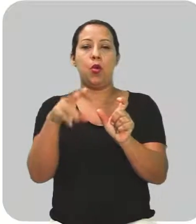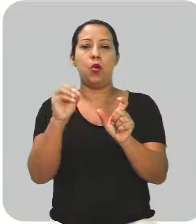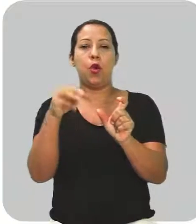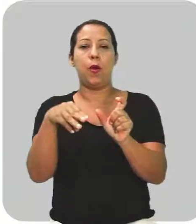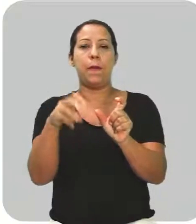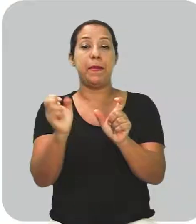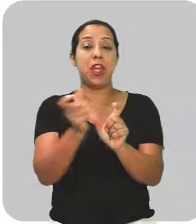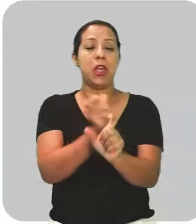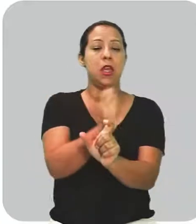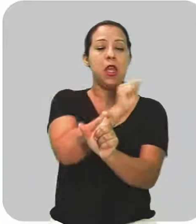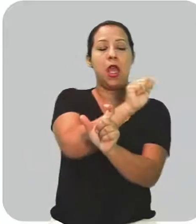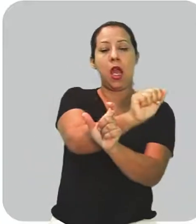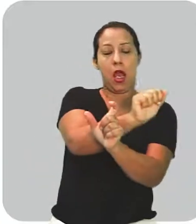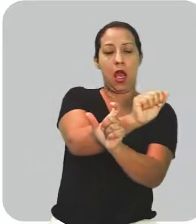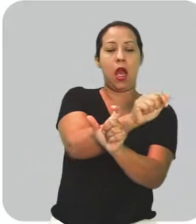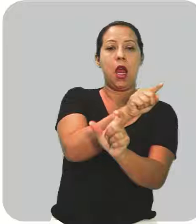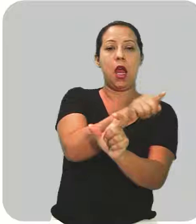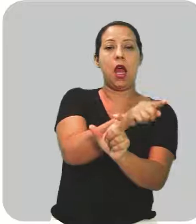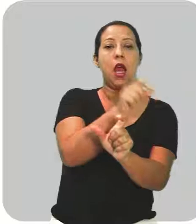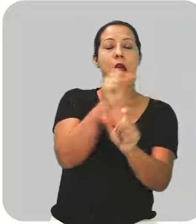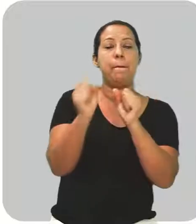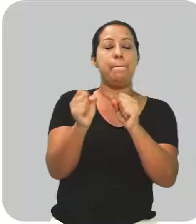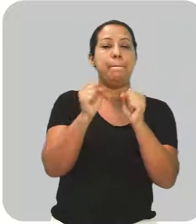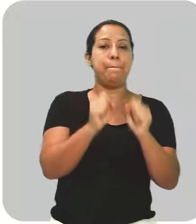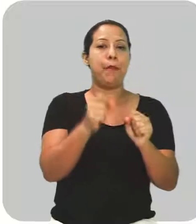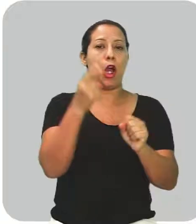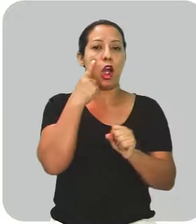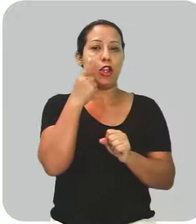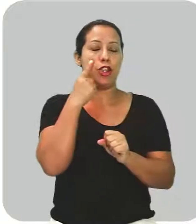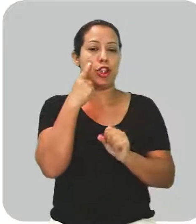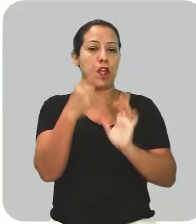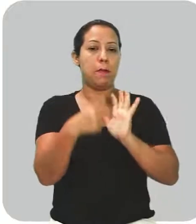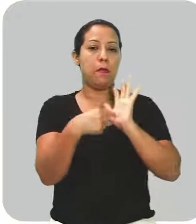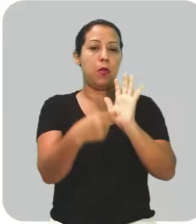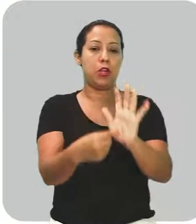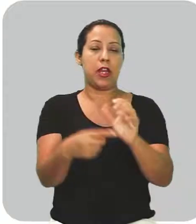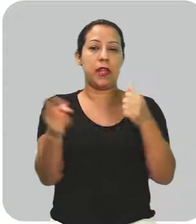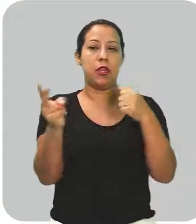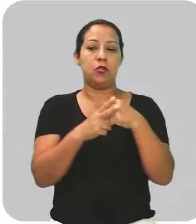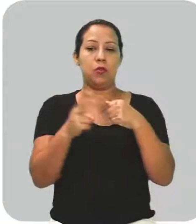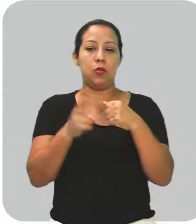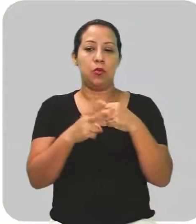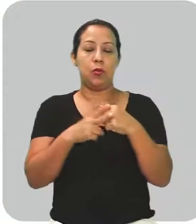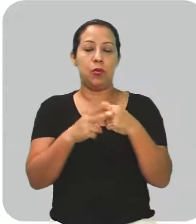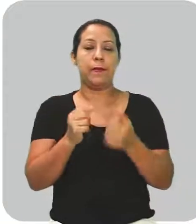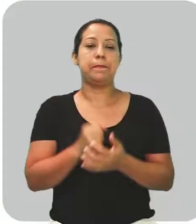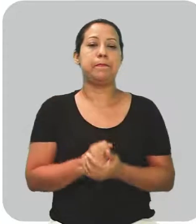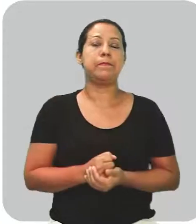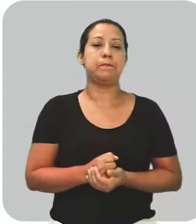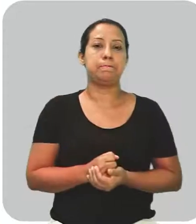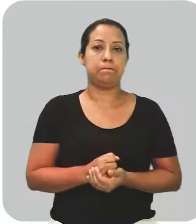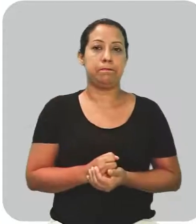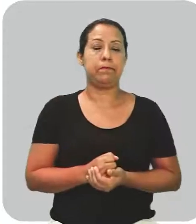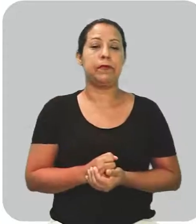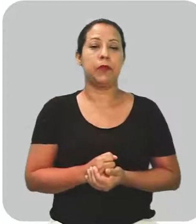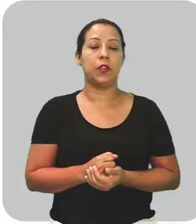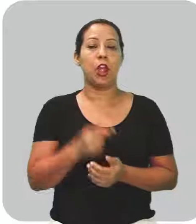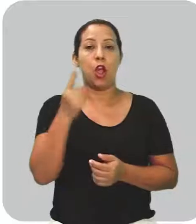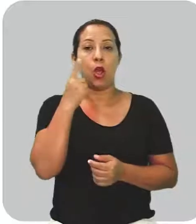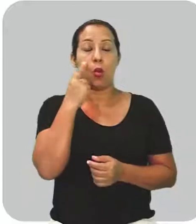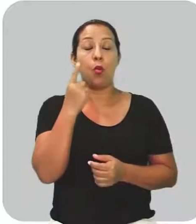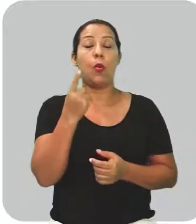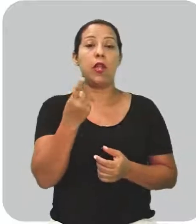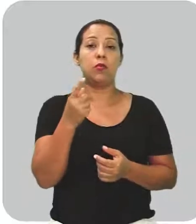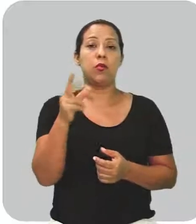ser identificado pelos seguintes métodos, né? Então, aqui uma exceção para essa regra. Quando você for